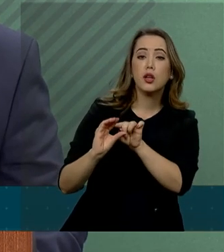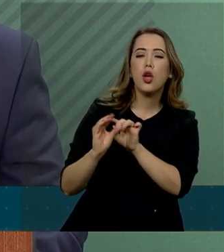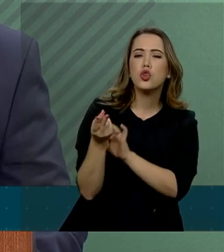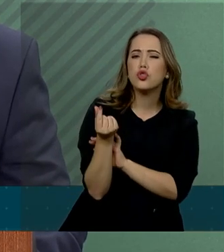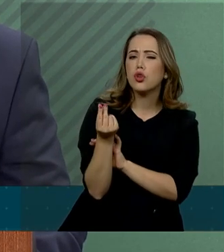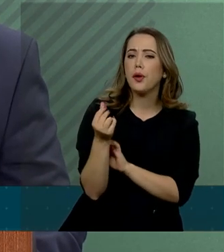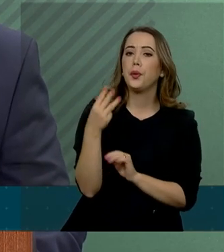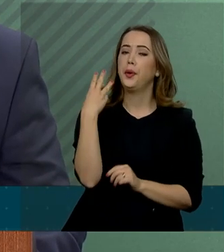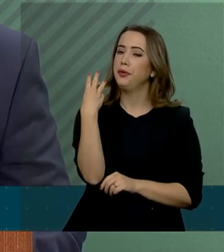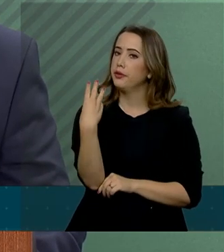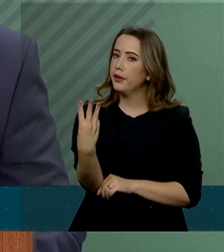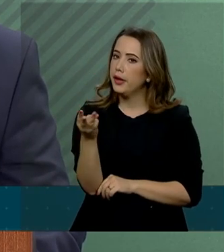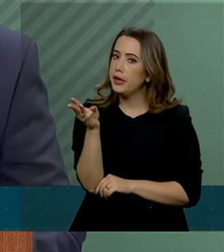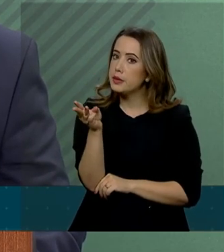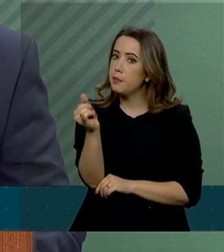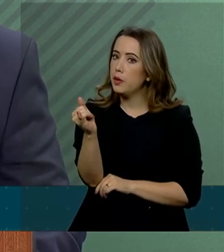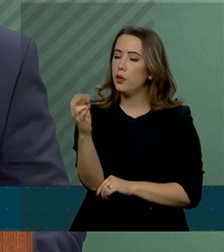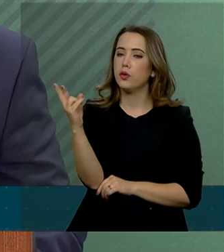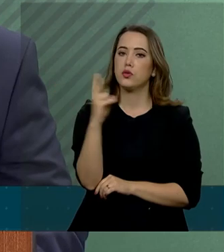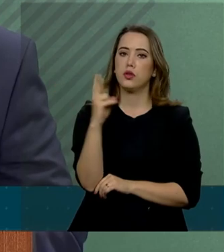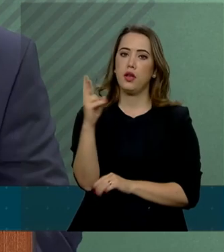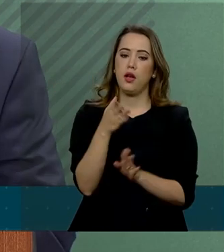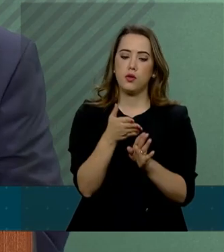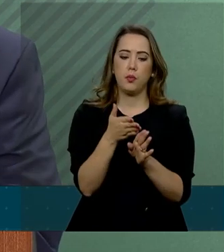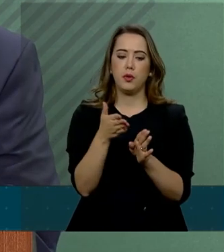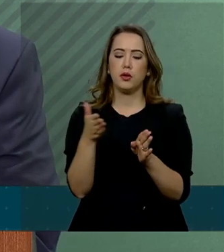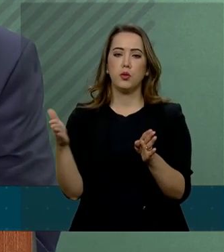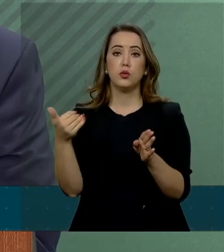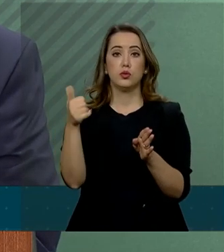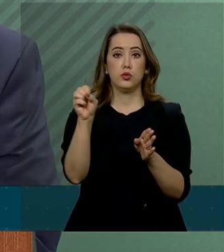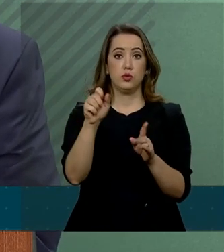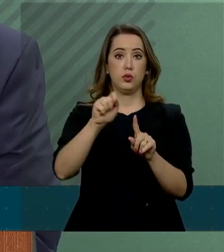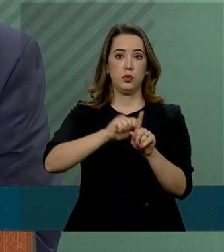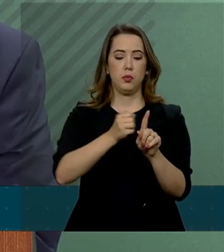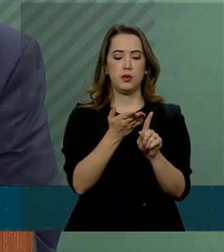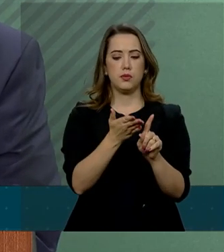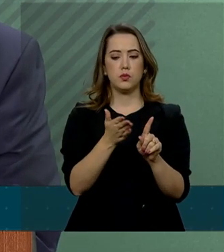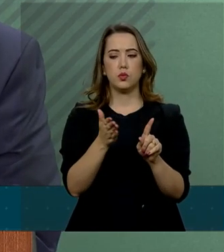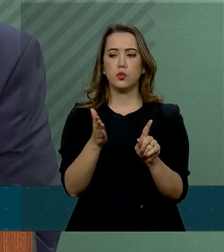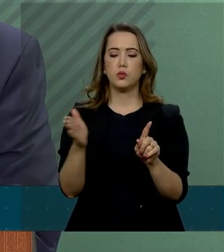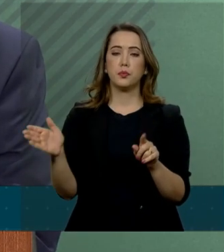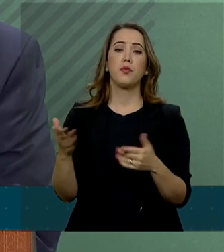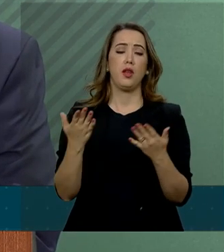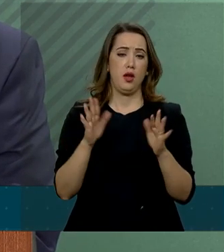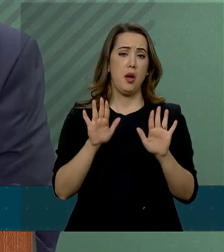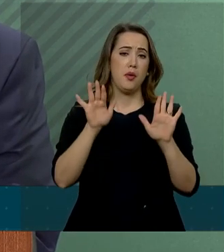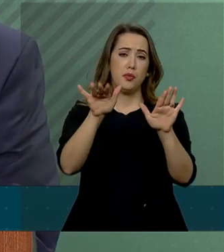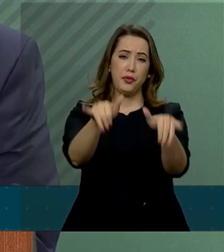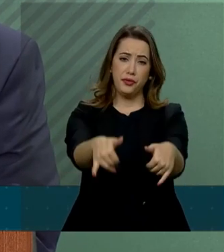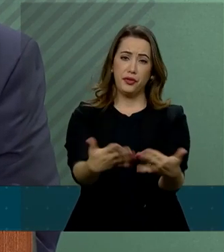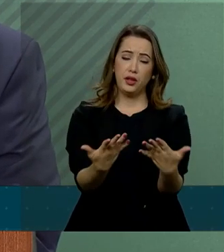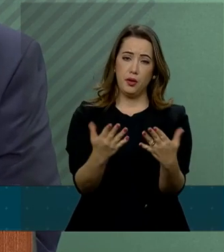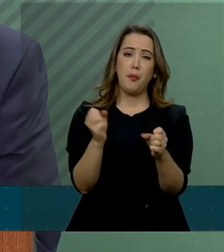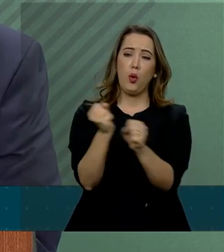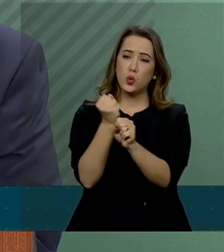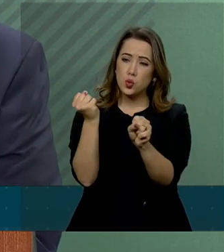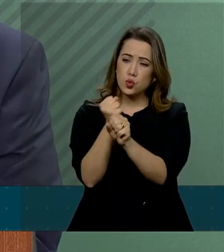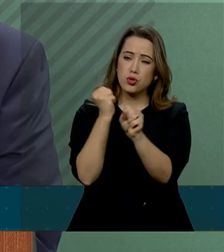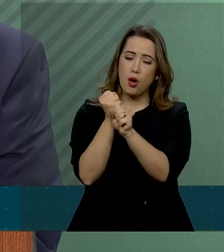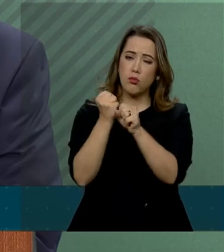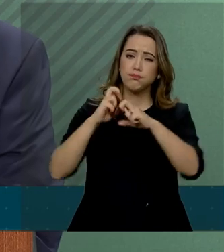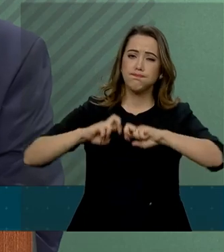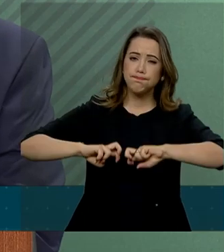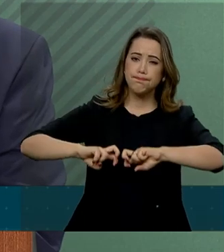nos próximos 18 meses para terminar o que falta para ligação dos portos de